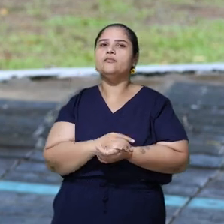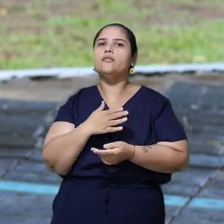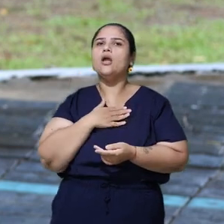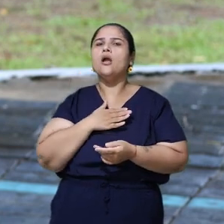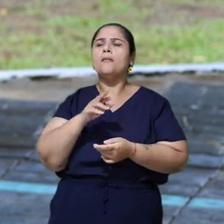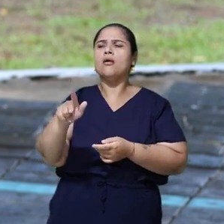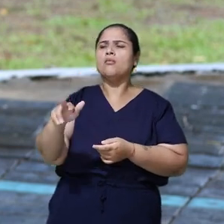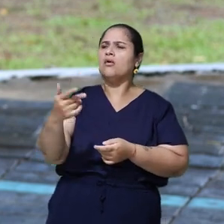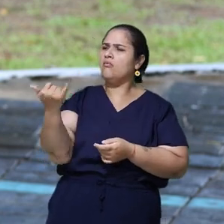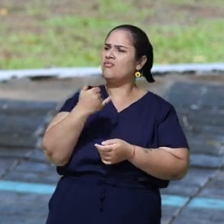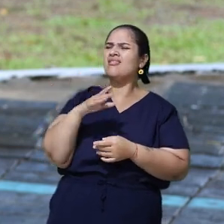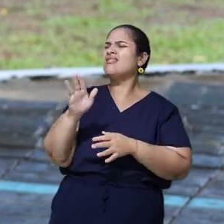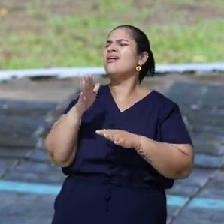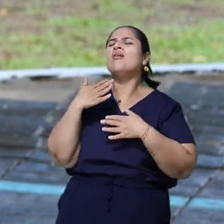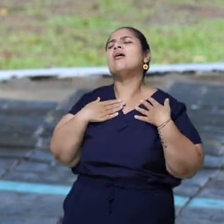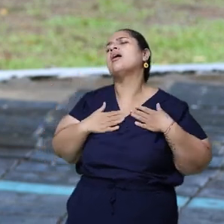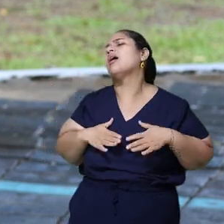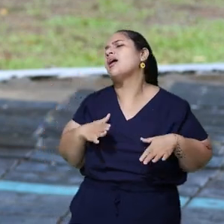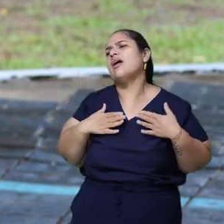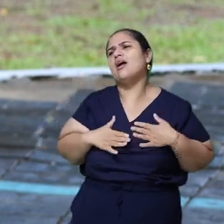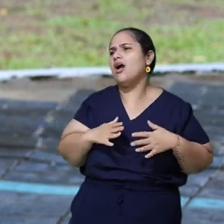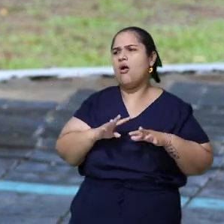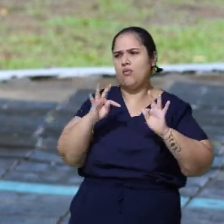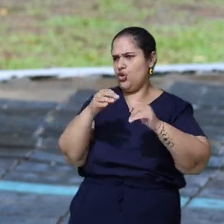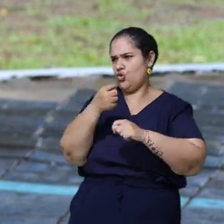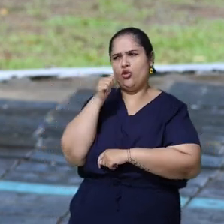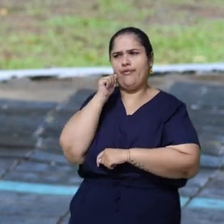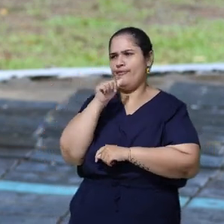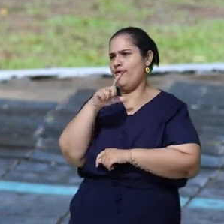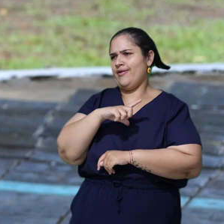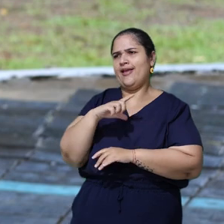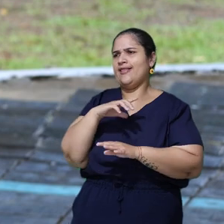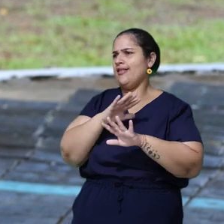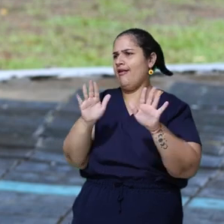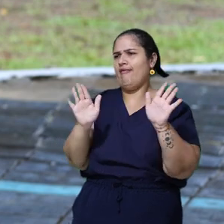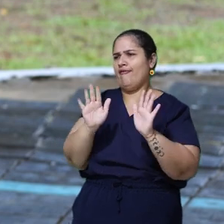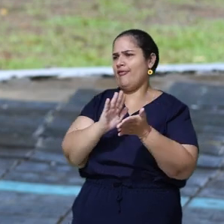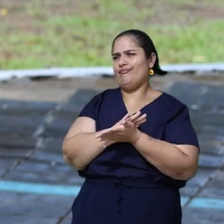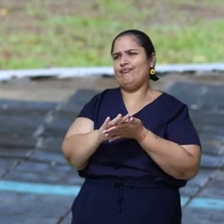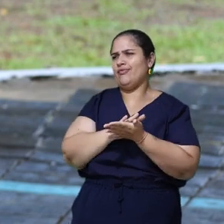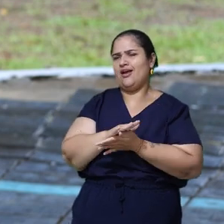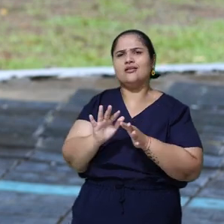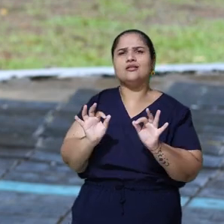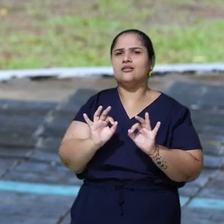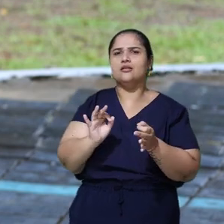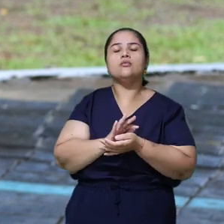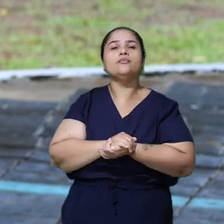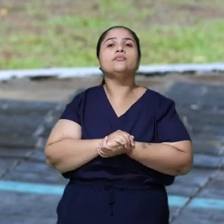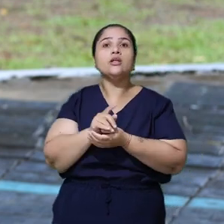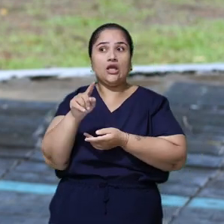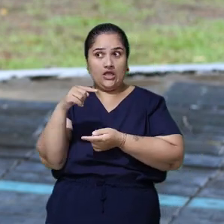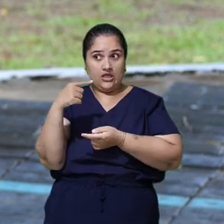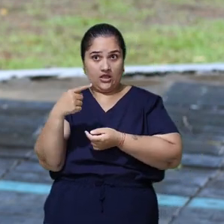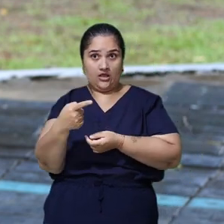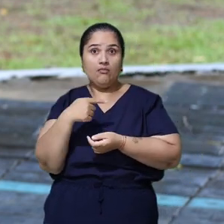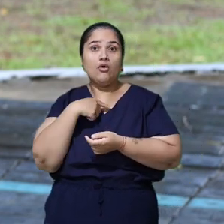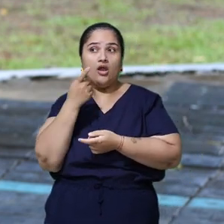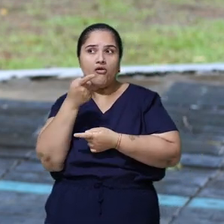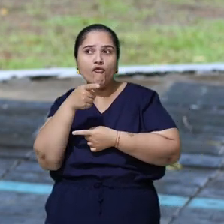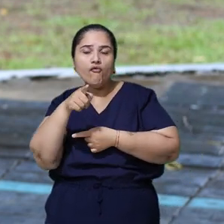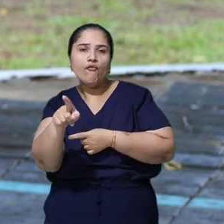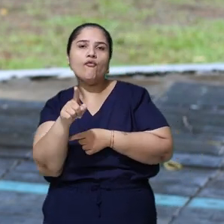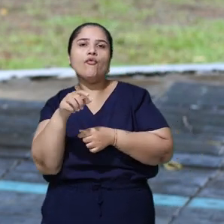até falou: fica tranquila, porque toda mulher tem isso, não vai ser nada. E aí, quando eu fui, que eu fiz